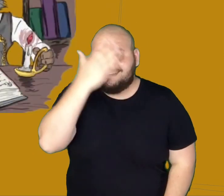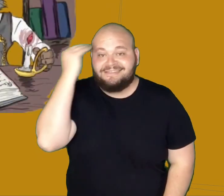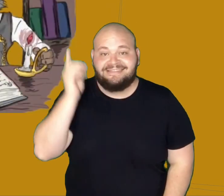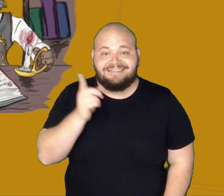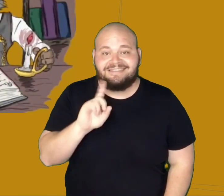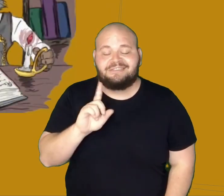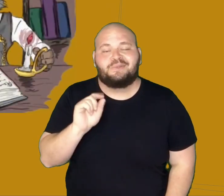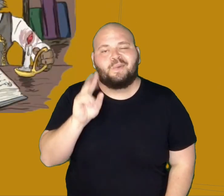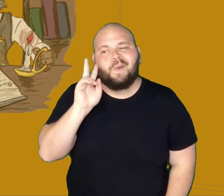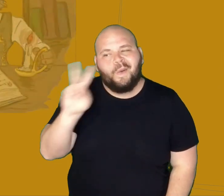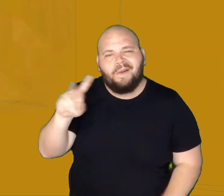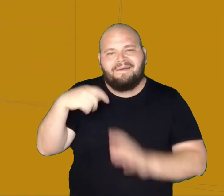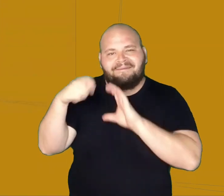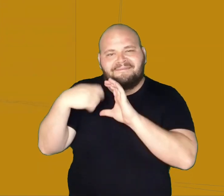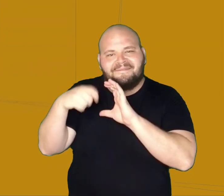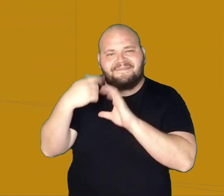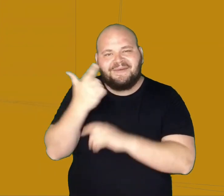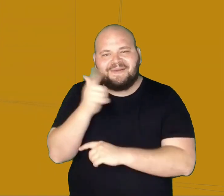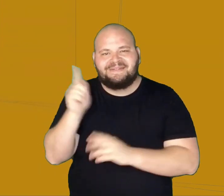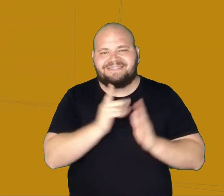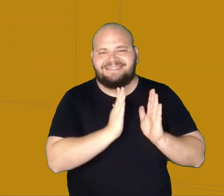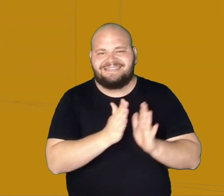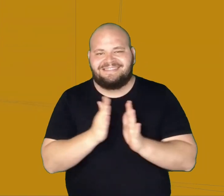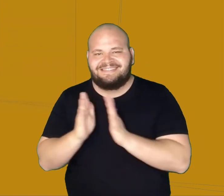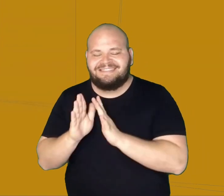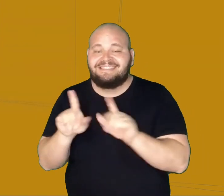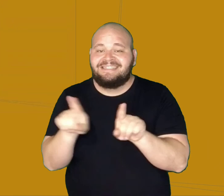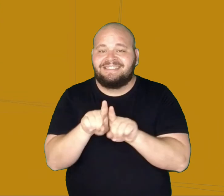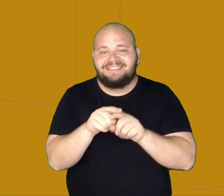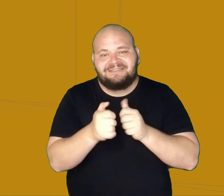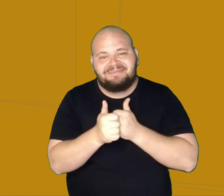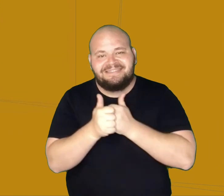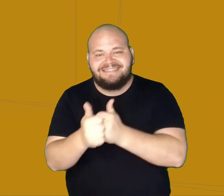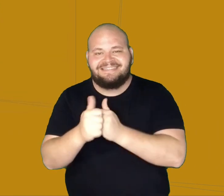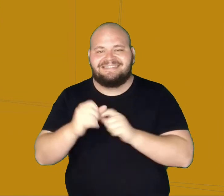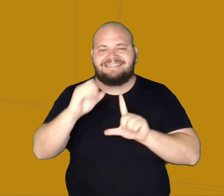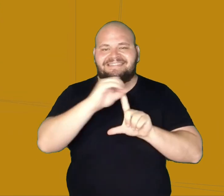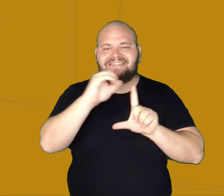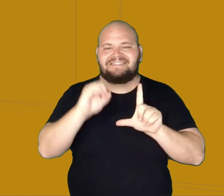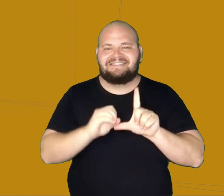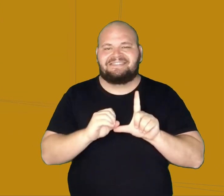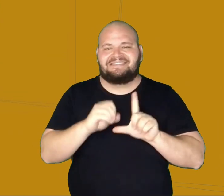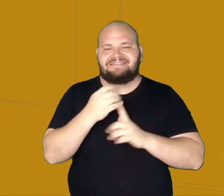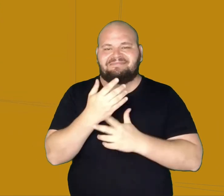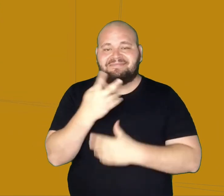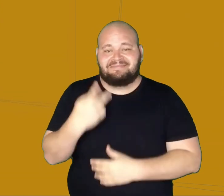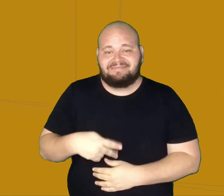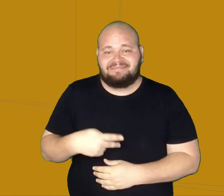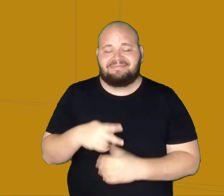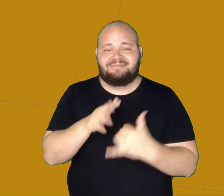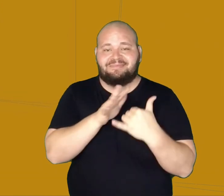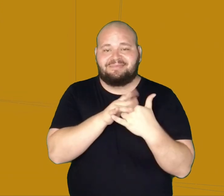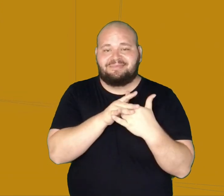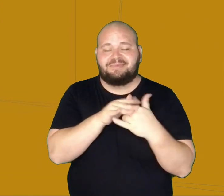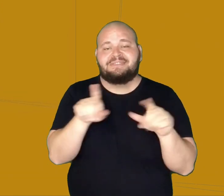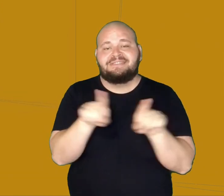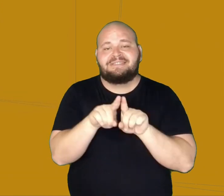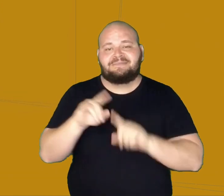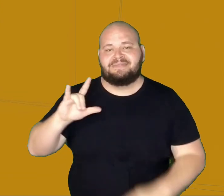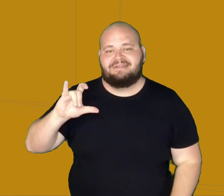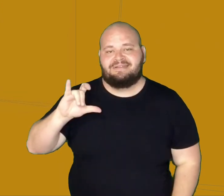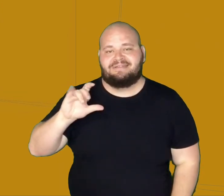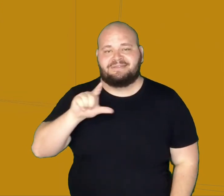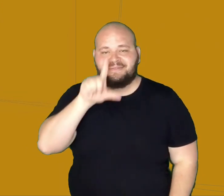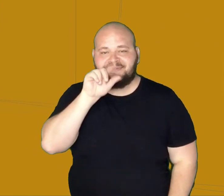Não esqueça de conferir os outros vídeos da série e de seguir o Letras na Rede aqui no YouTube e também no